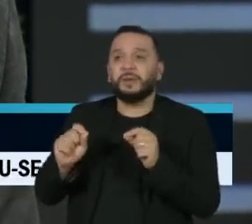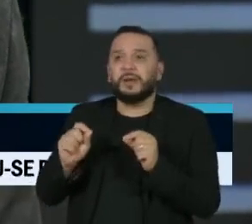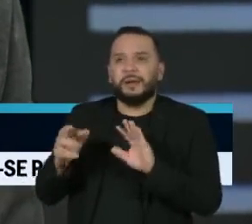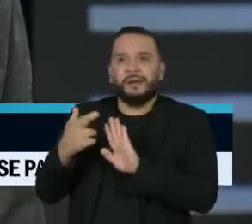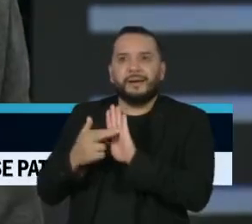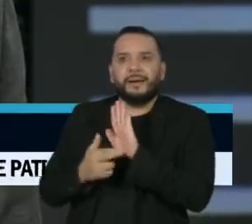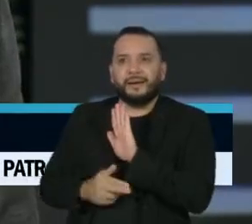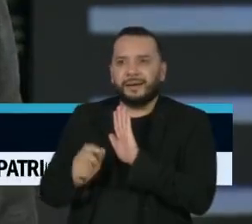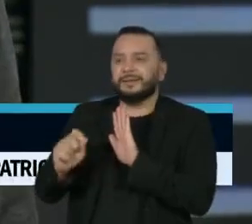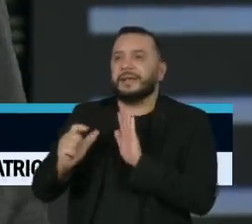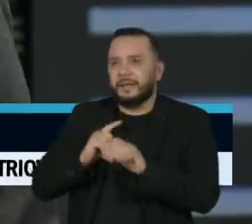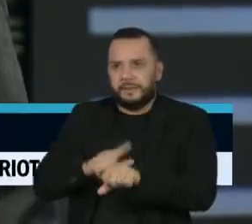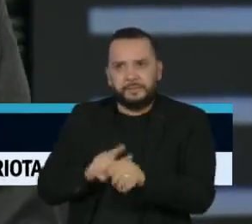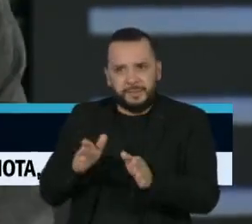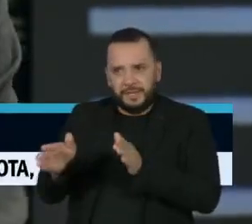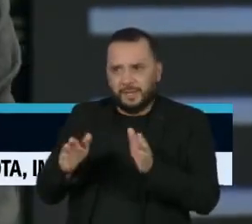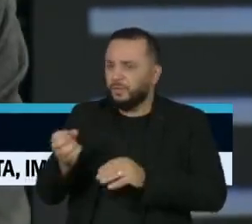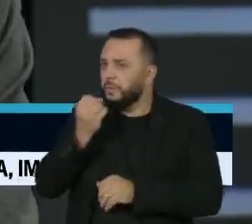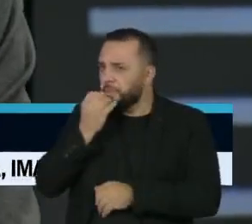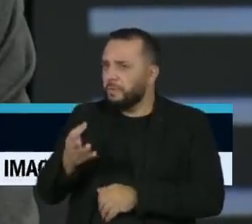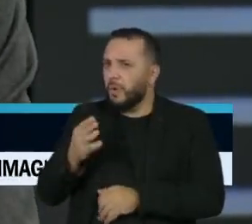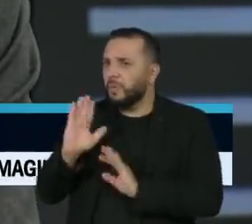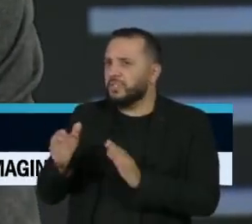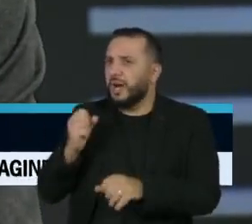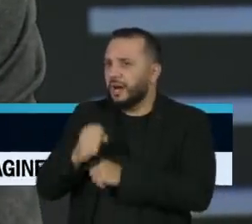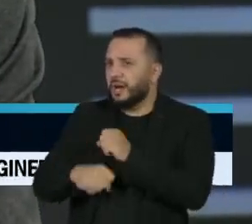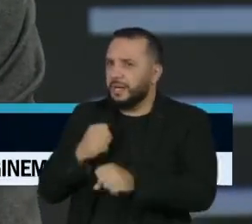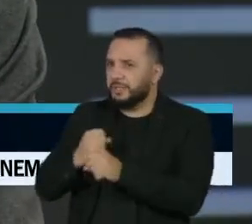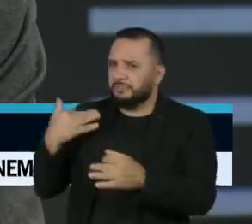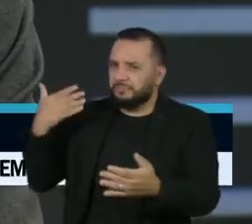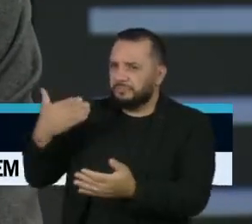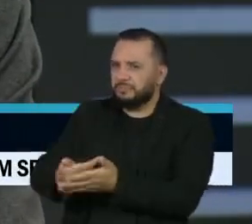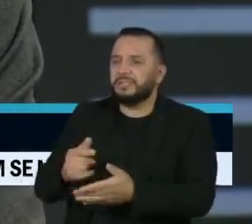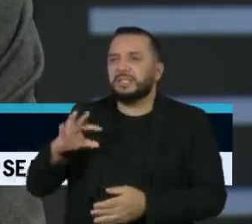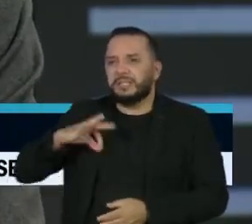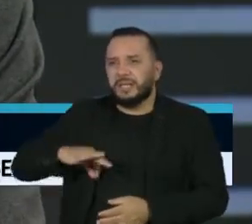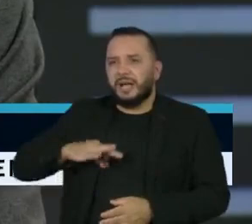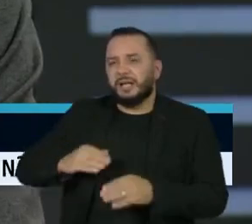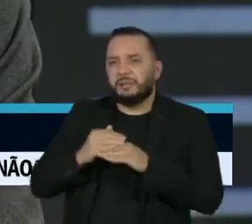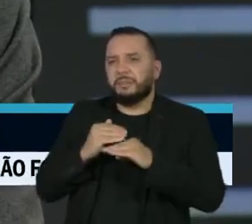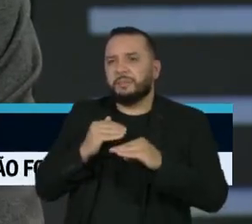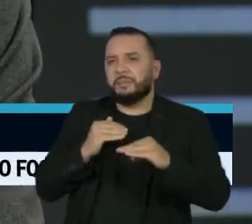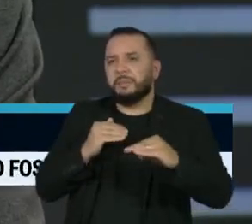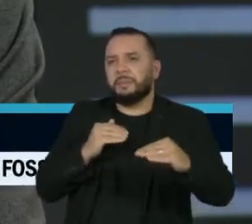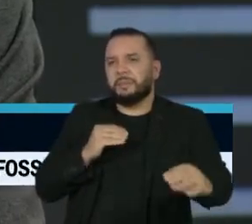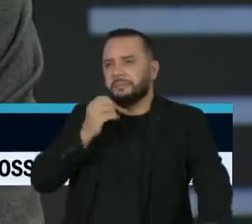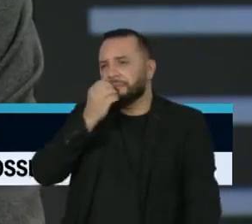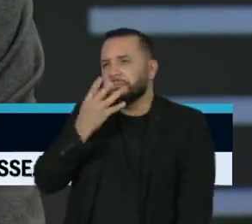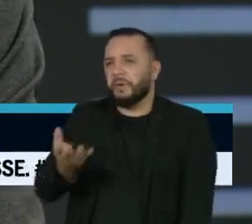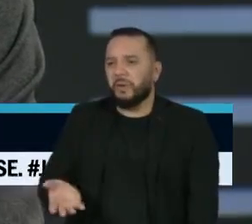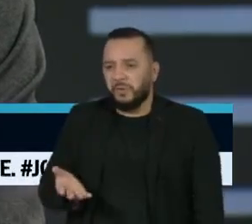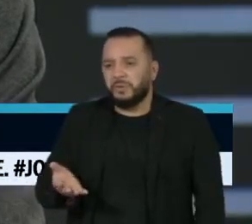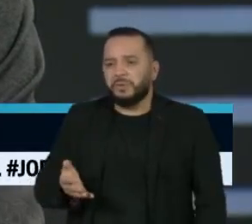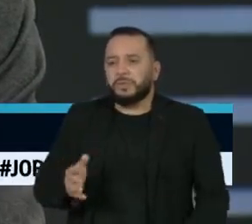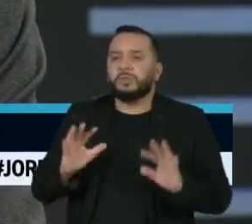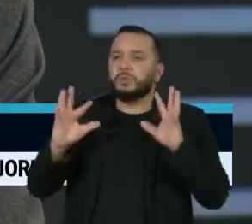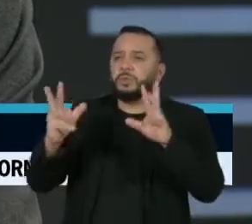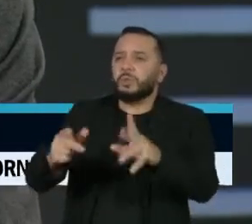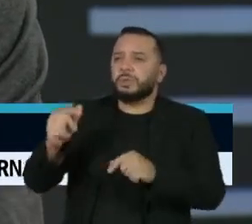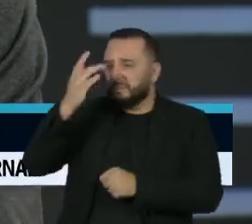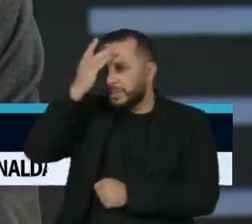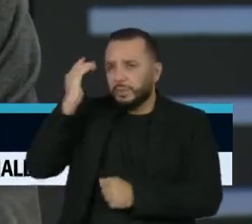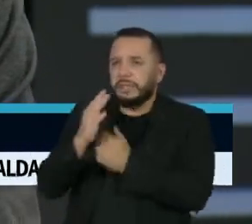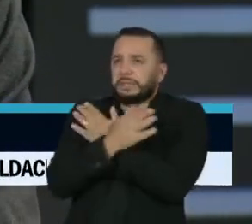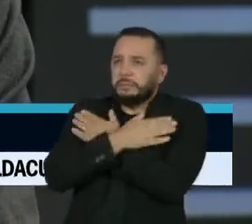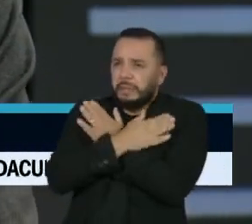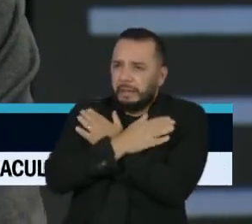teve um período muito benéfico ao longo dos últimos anos. Tem estabilidade, né? Quando todo mundo ficou sem emprego,